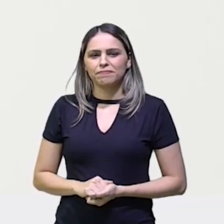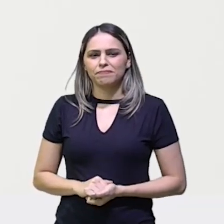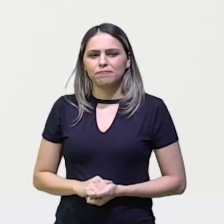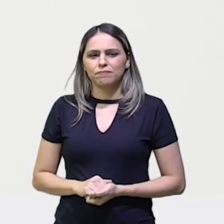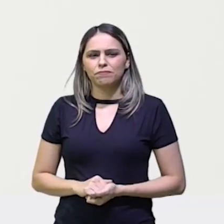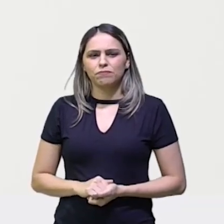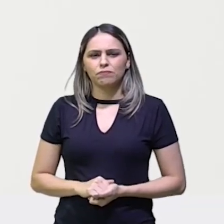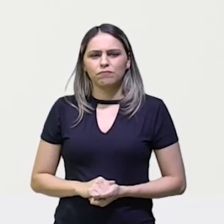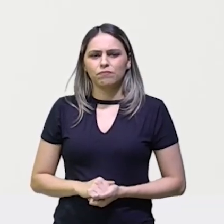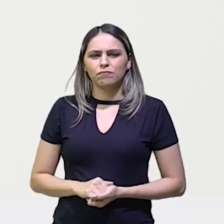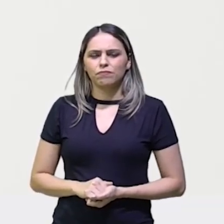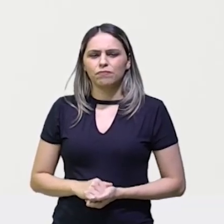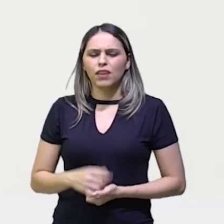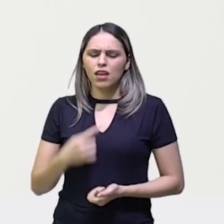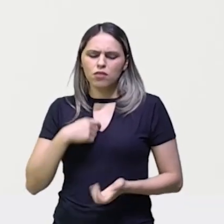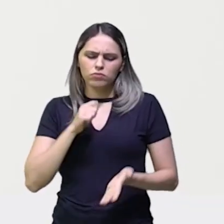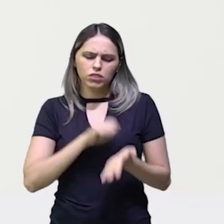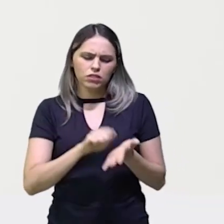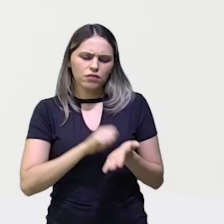escrevi.